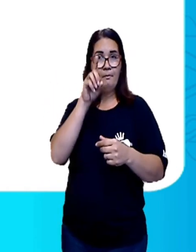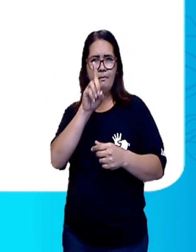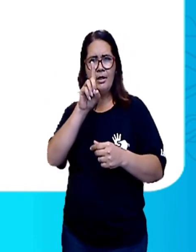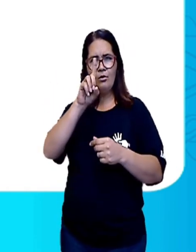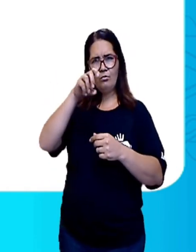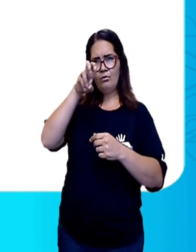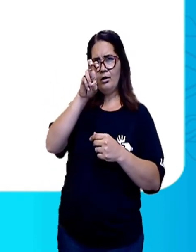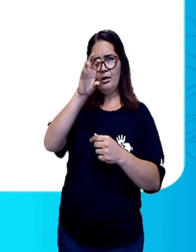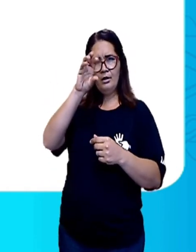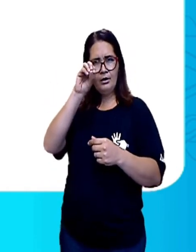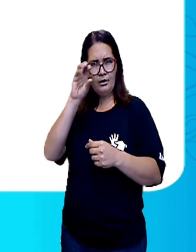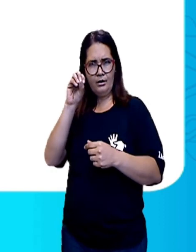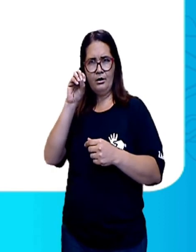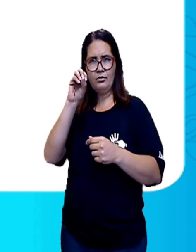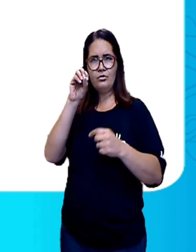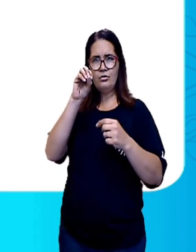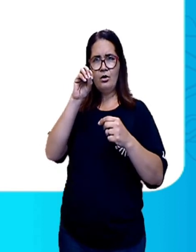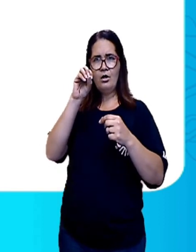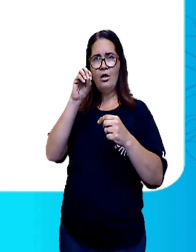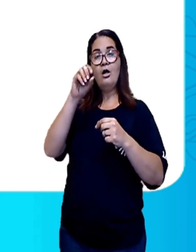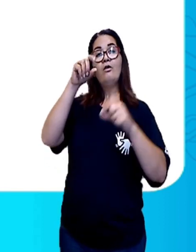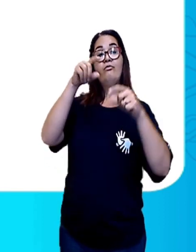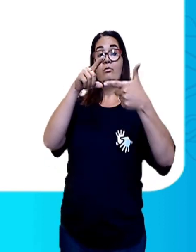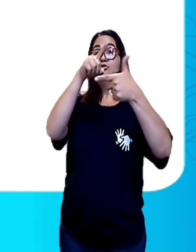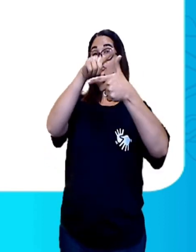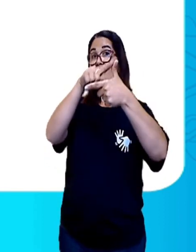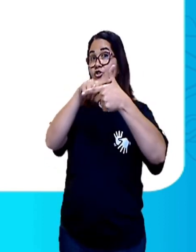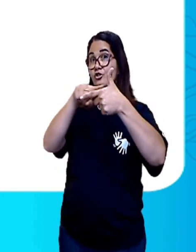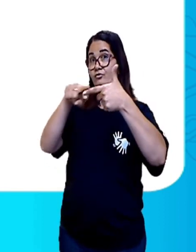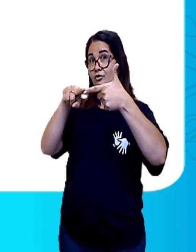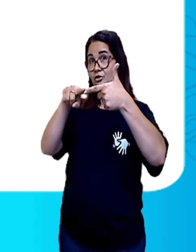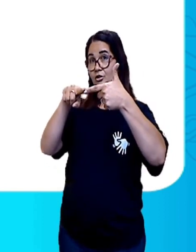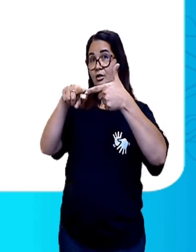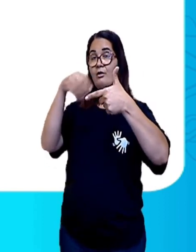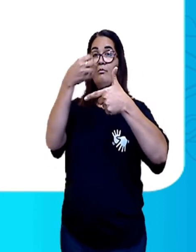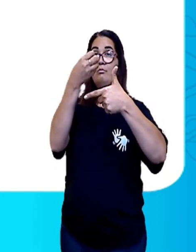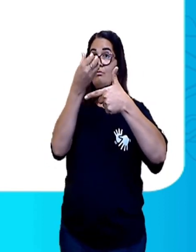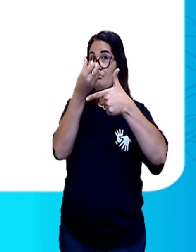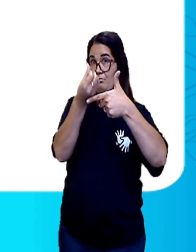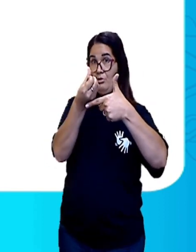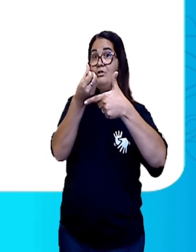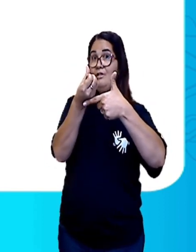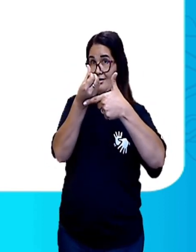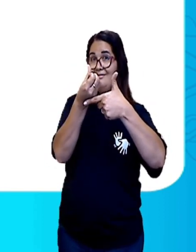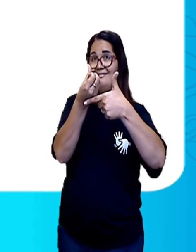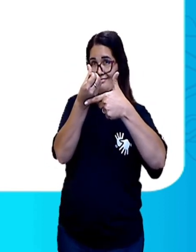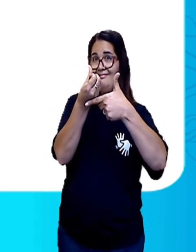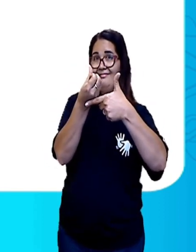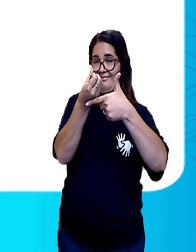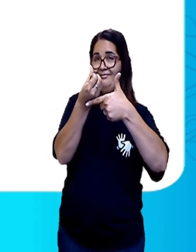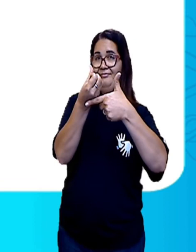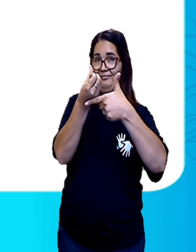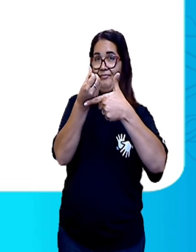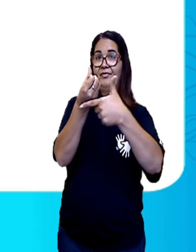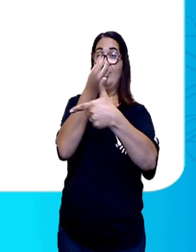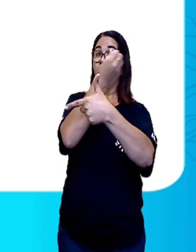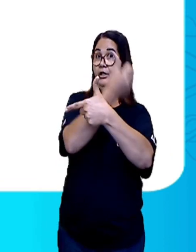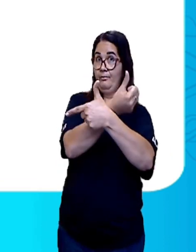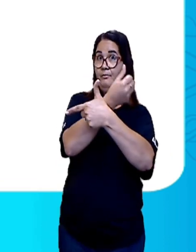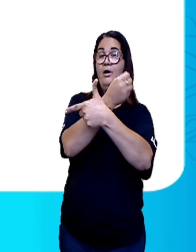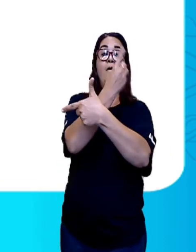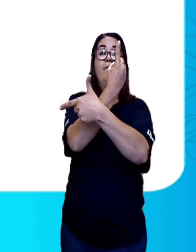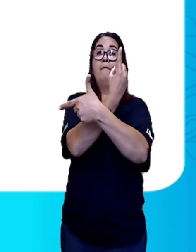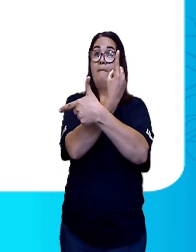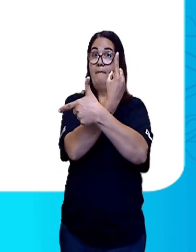1.500 e dividir por 6. Lembrando também das propriedades da divisão.